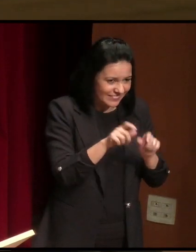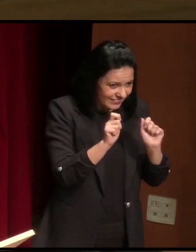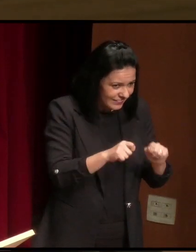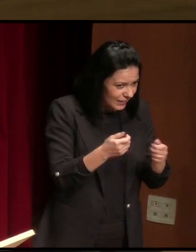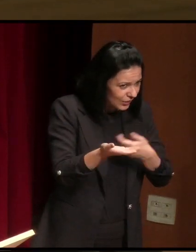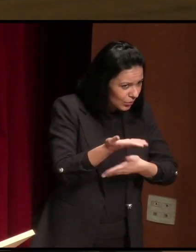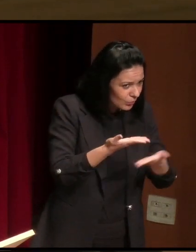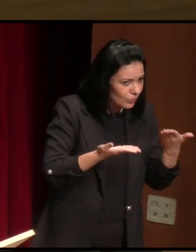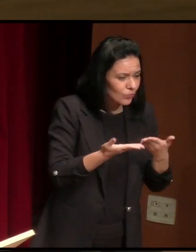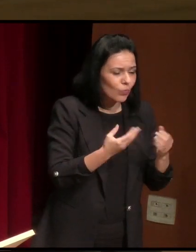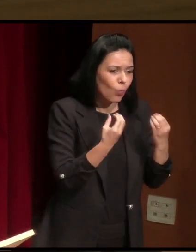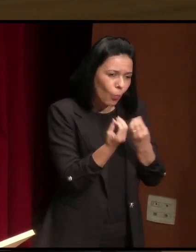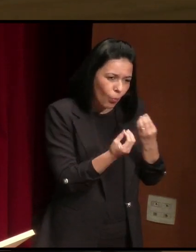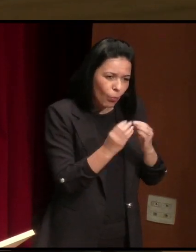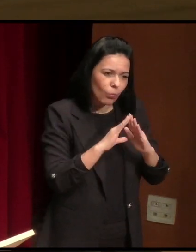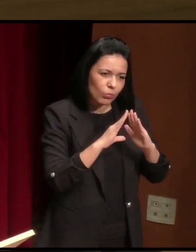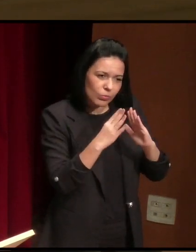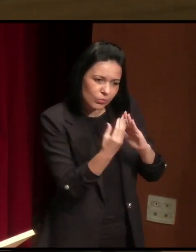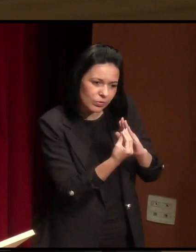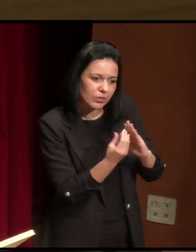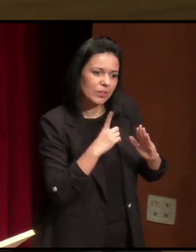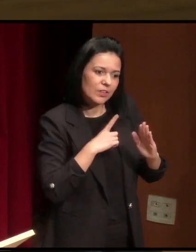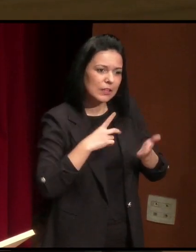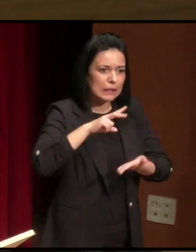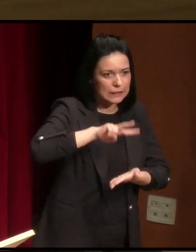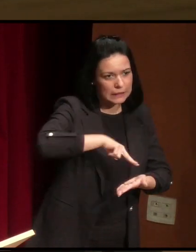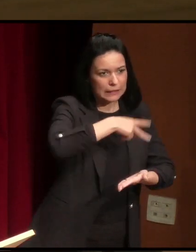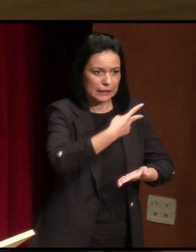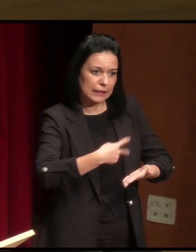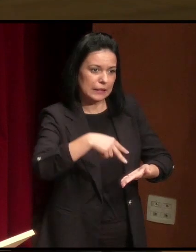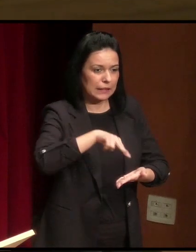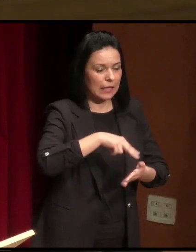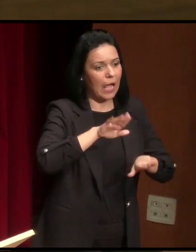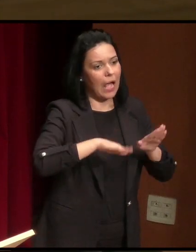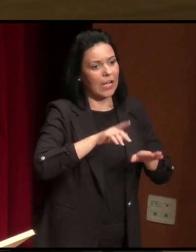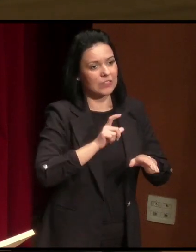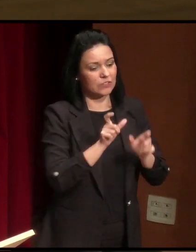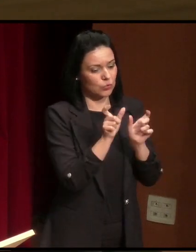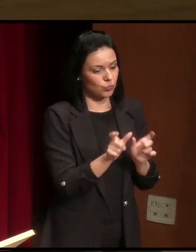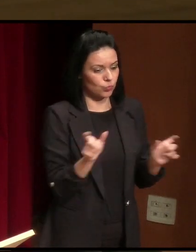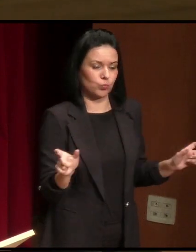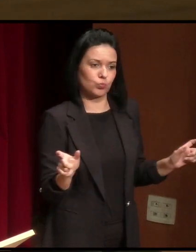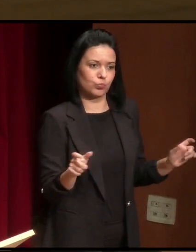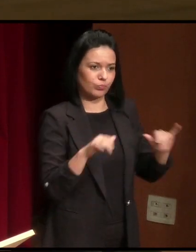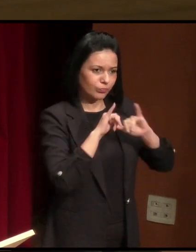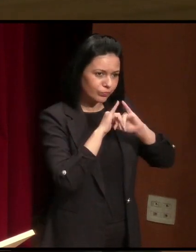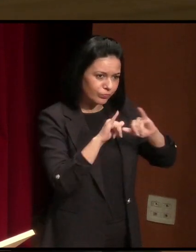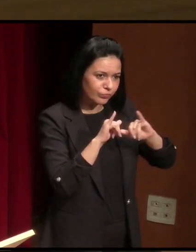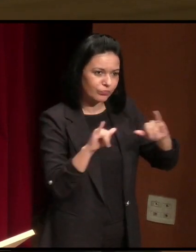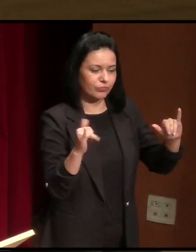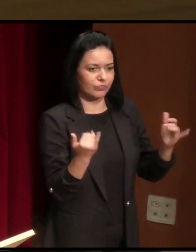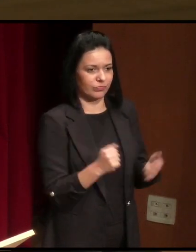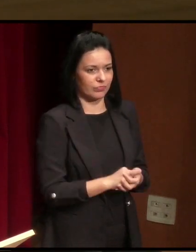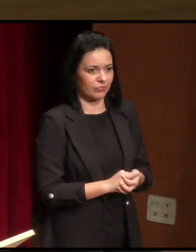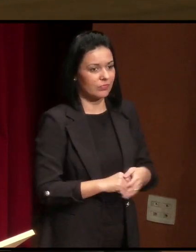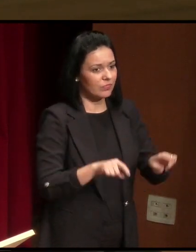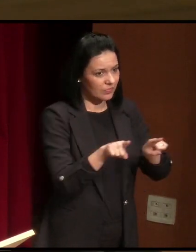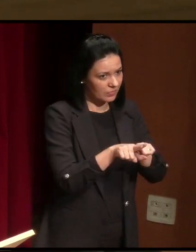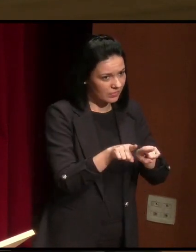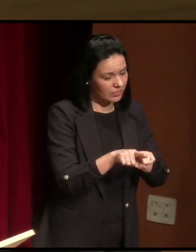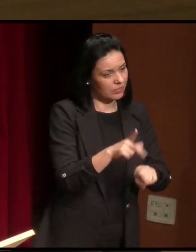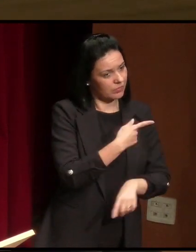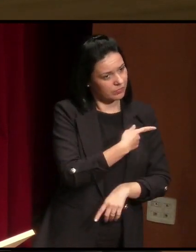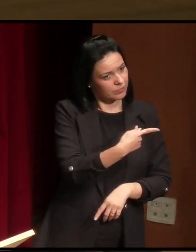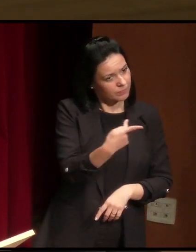de um teatro na igreja, uma dança, né, um jogral. Você pode descrever, o próprio pastor pode chegar